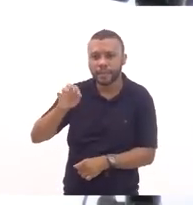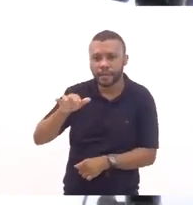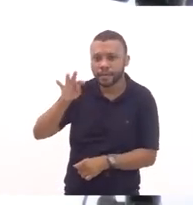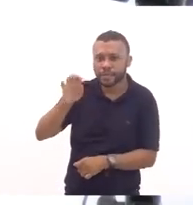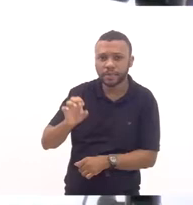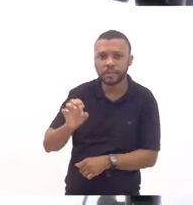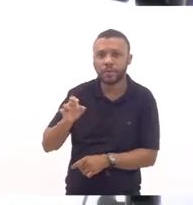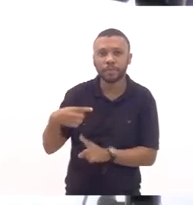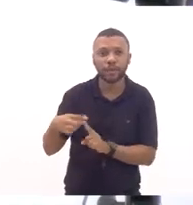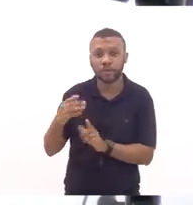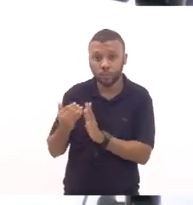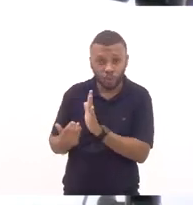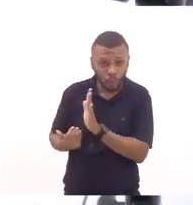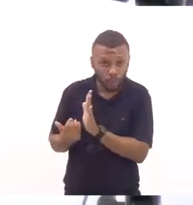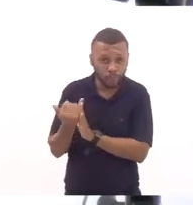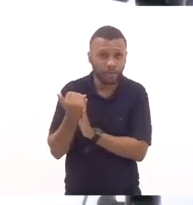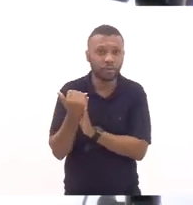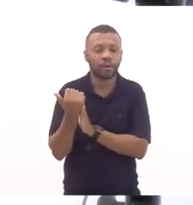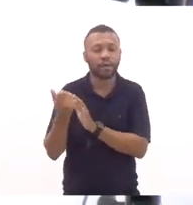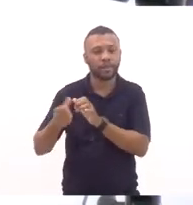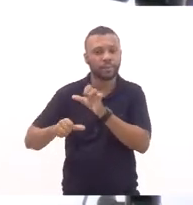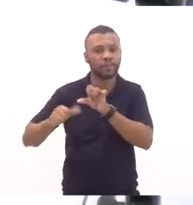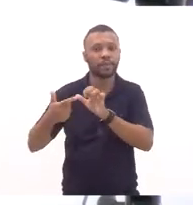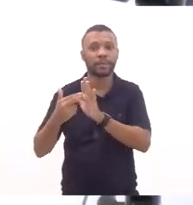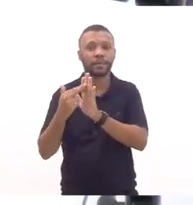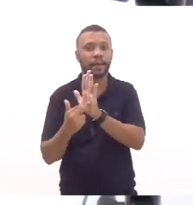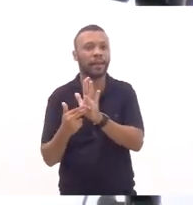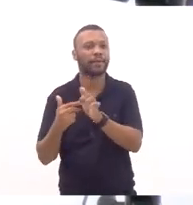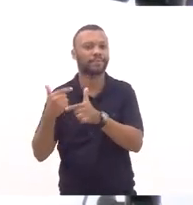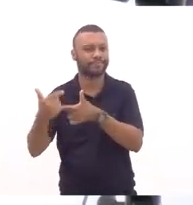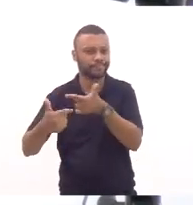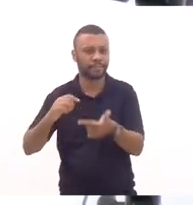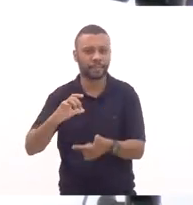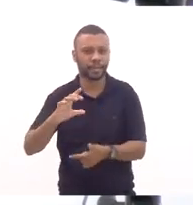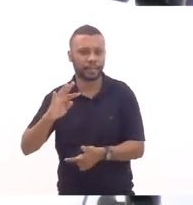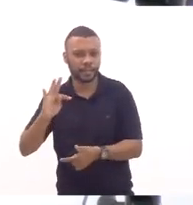a partir da reforma trabalhista, abriu essas nuances para